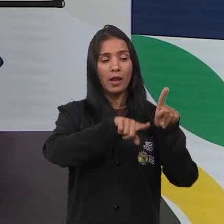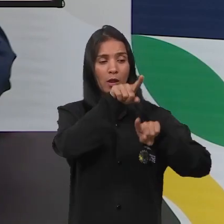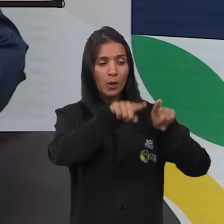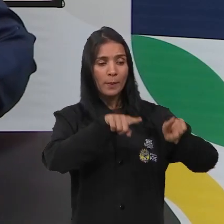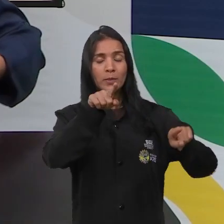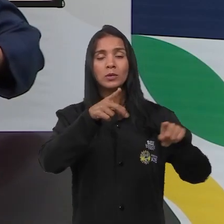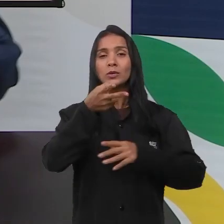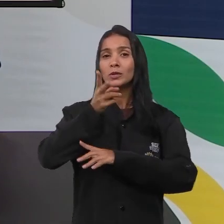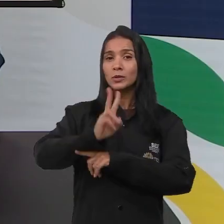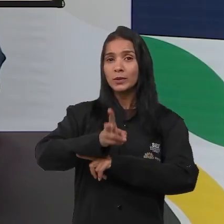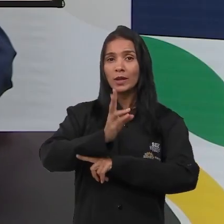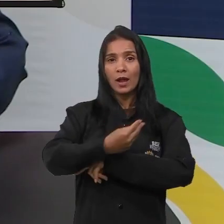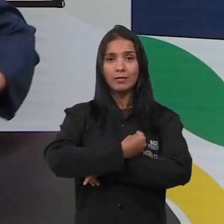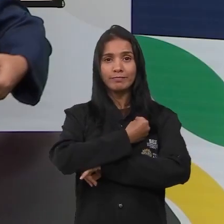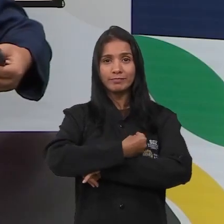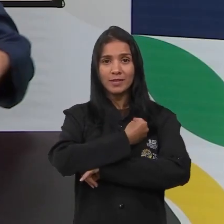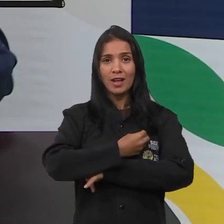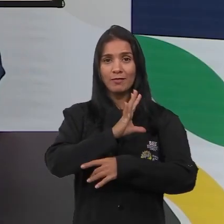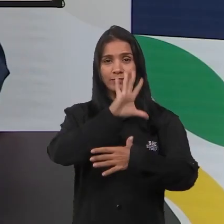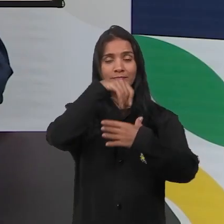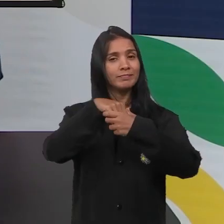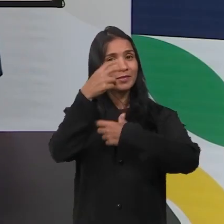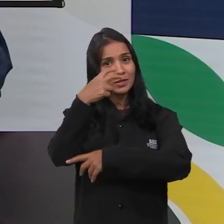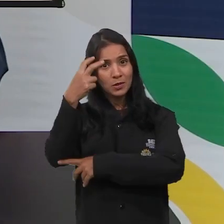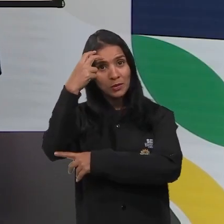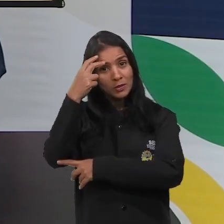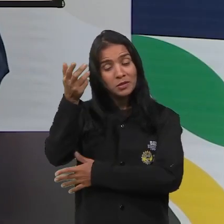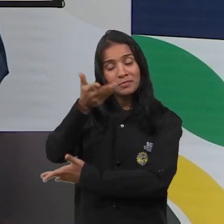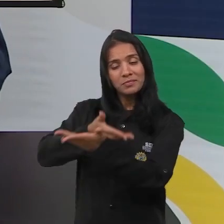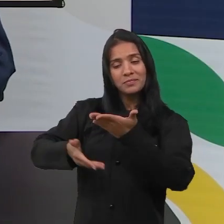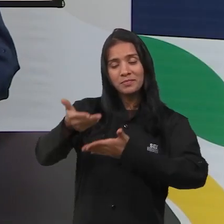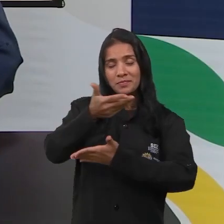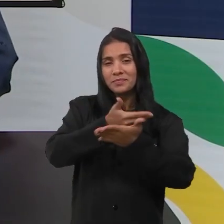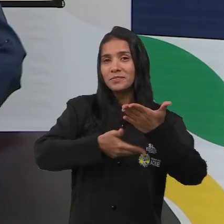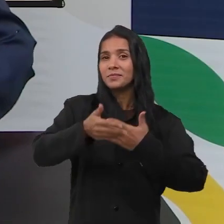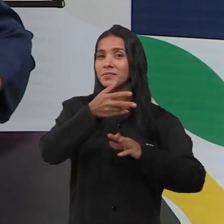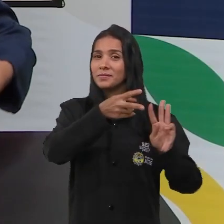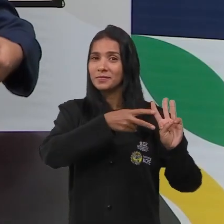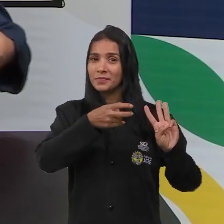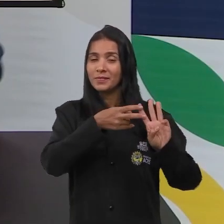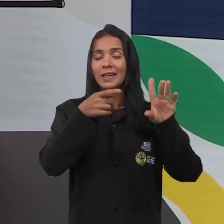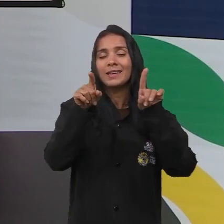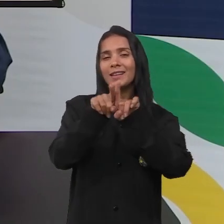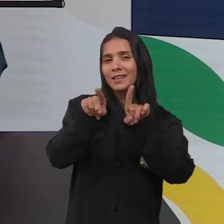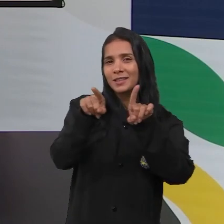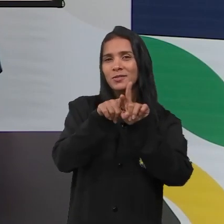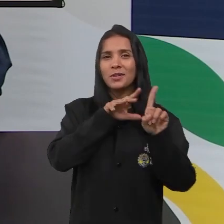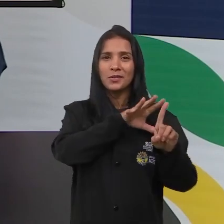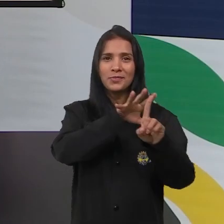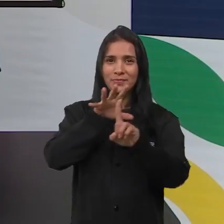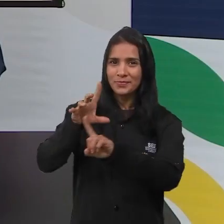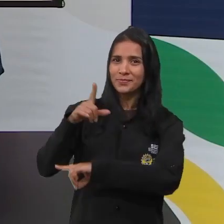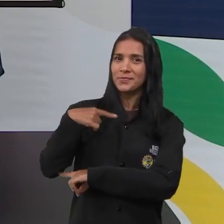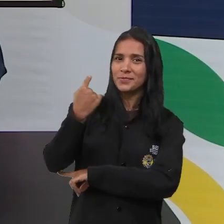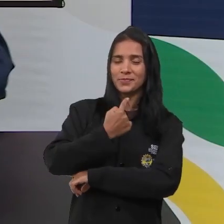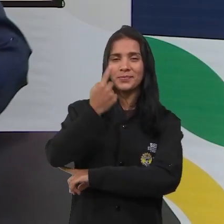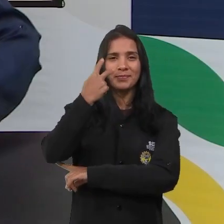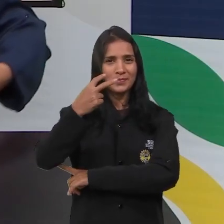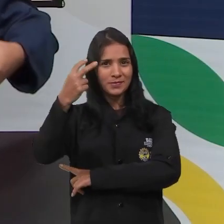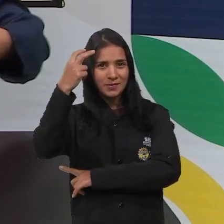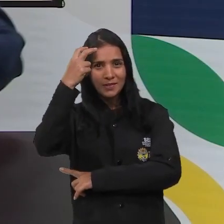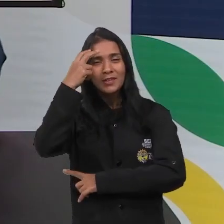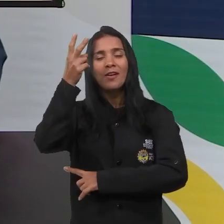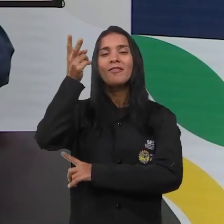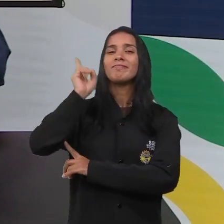fazia parte da cultura, faz parte ainda da cultura indígena e que também faz parte agora da nossa cultura,